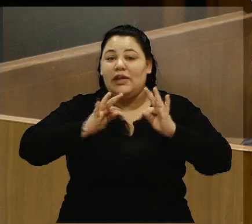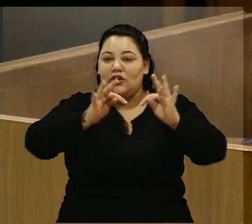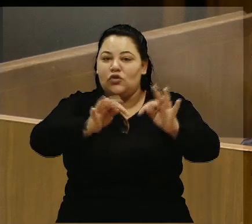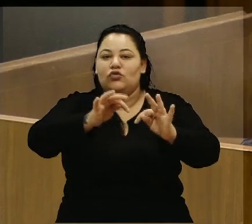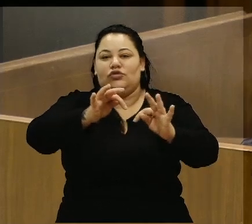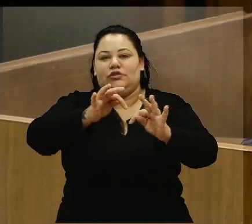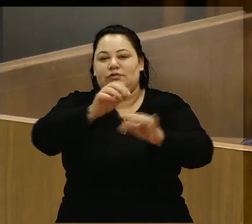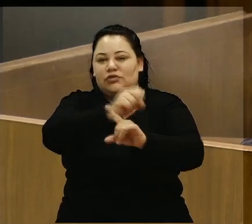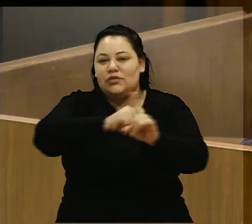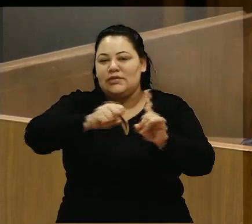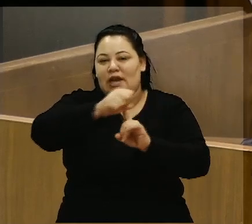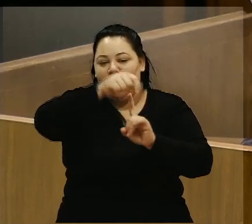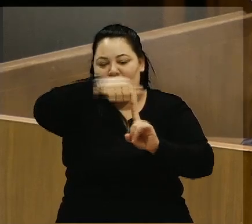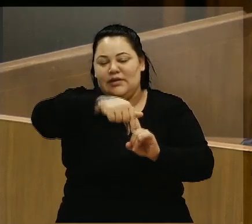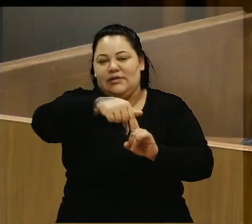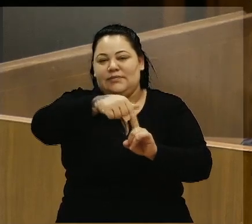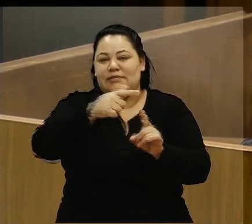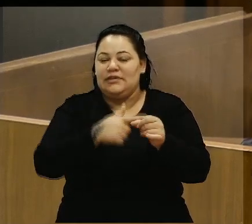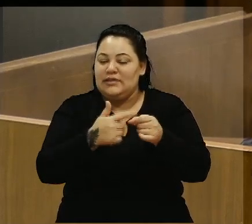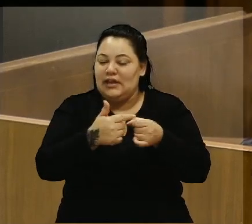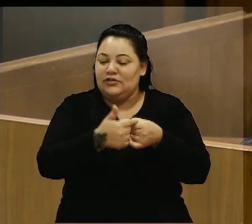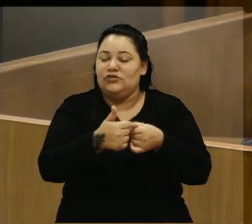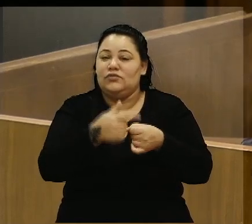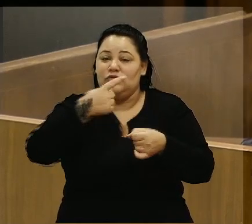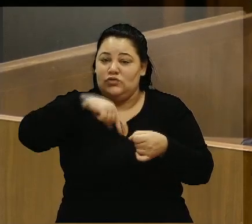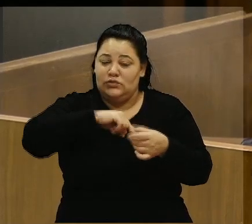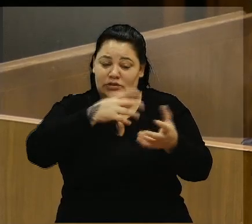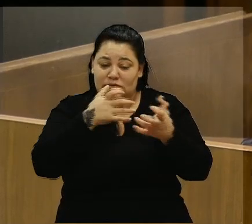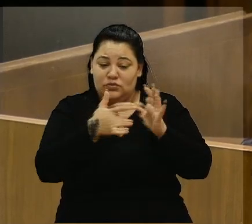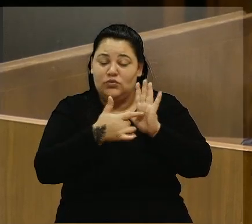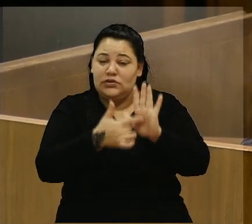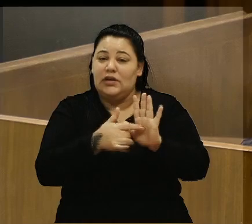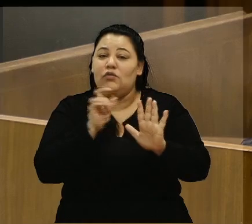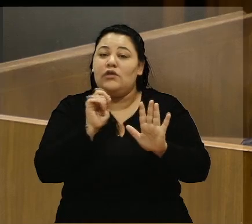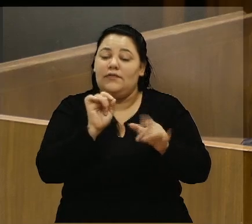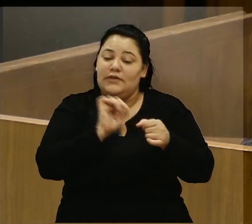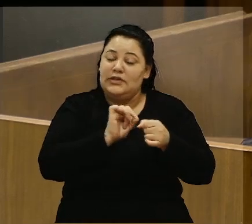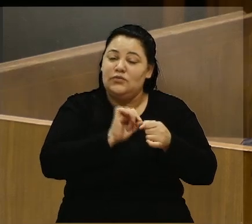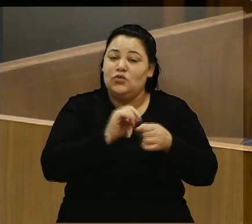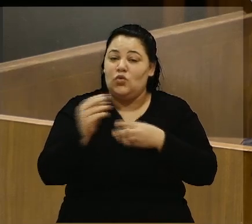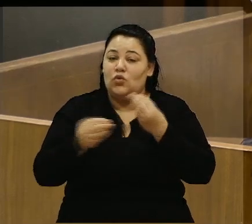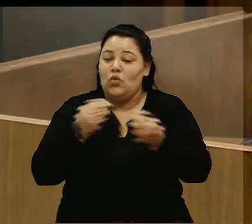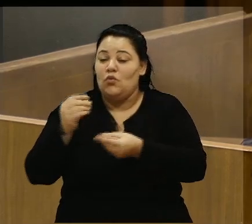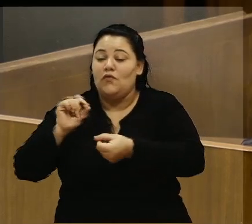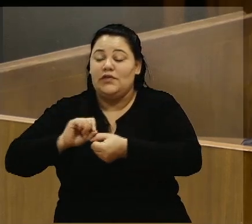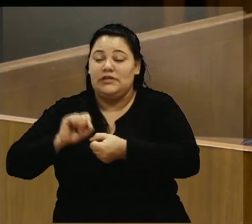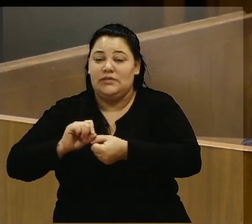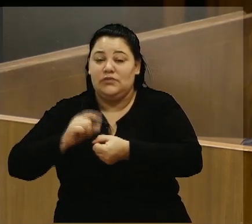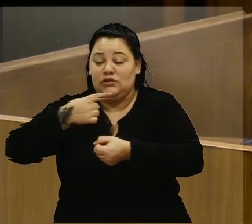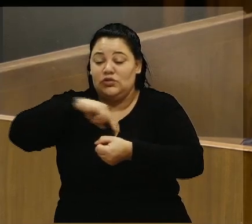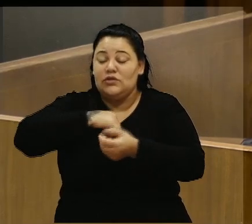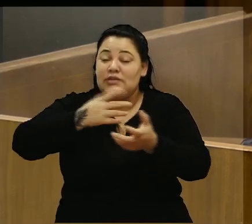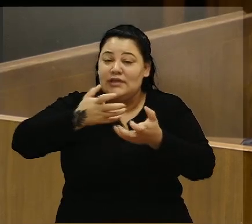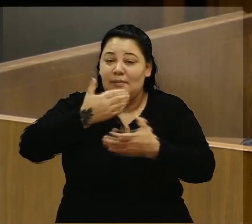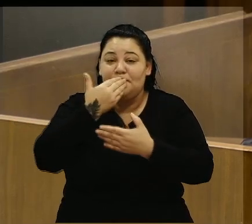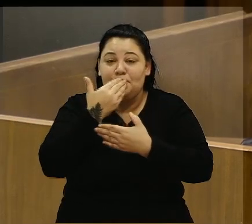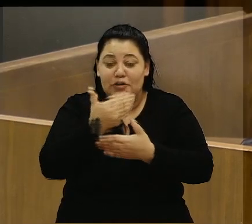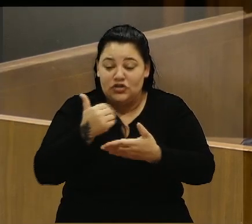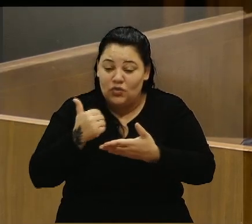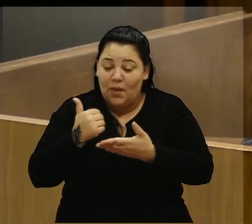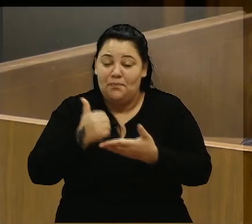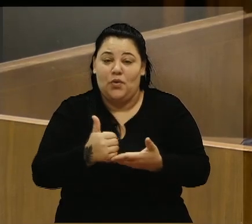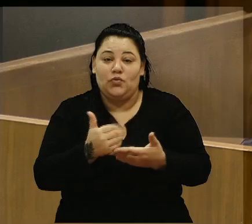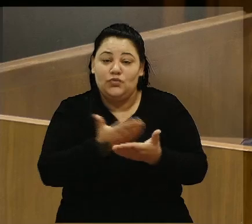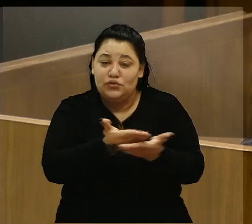cidade. Queremos mostrar o que fazemos, como fazemos e, principalmente, queremos pedir o apoio e o espaço